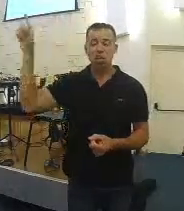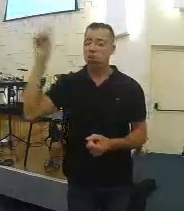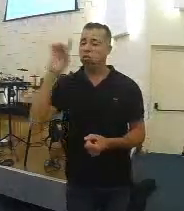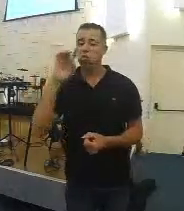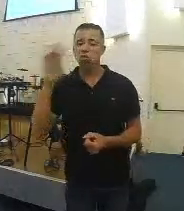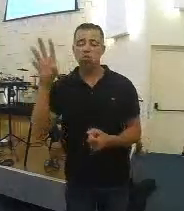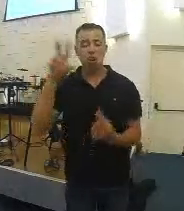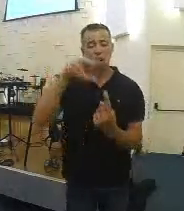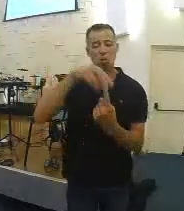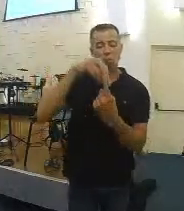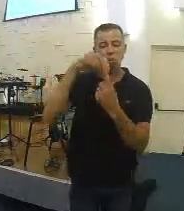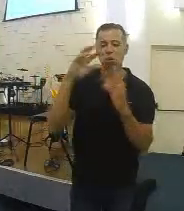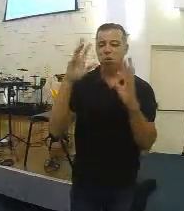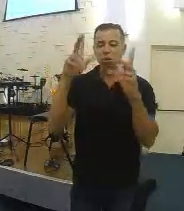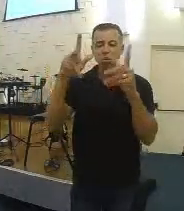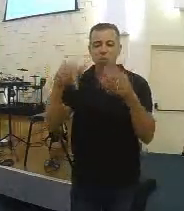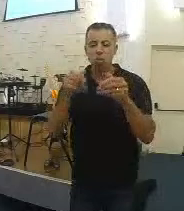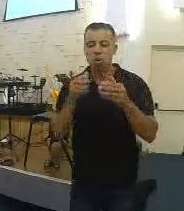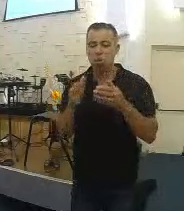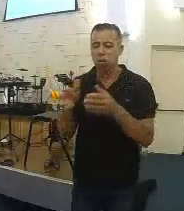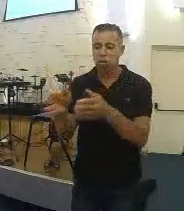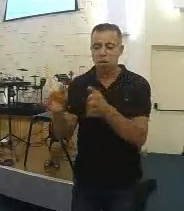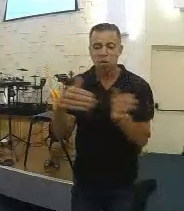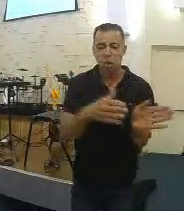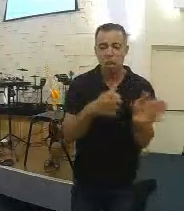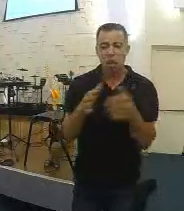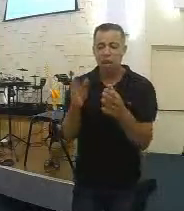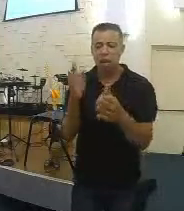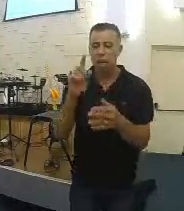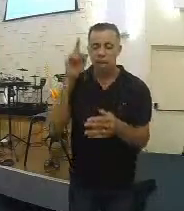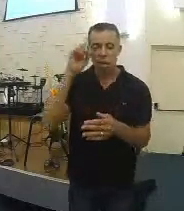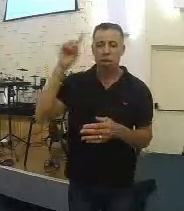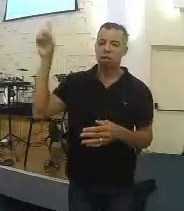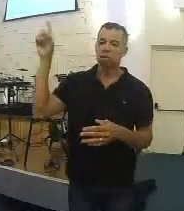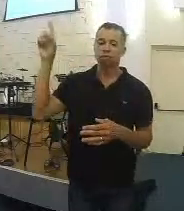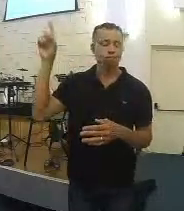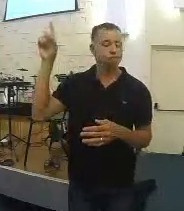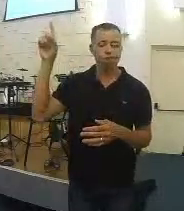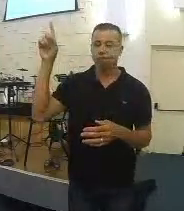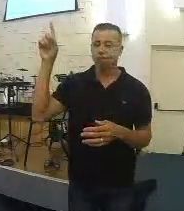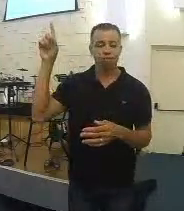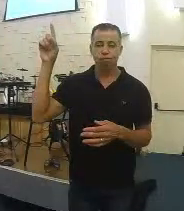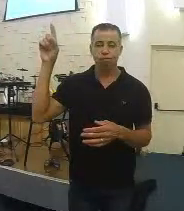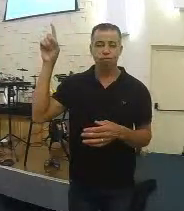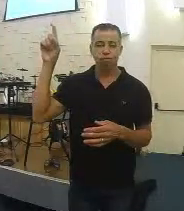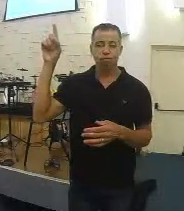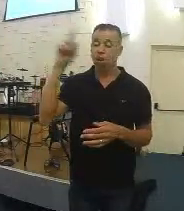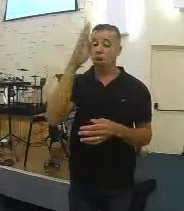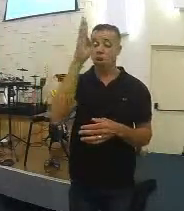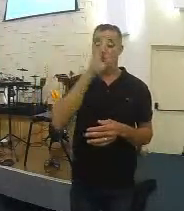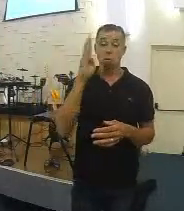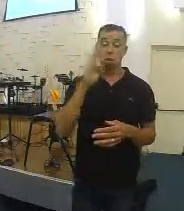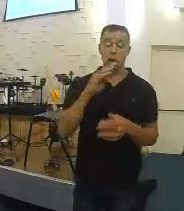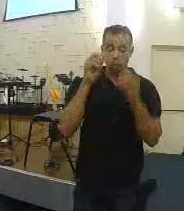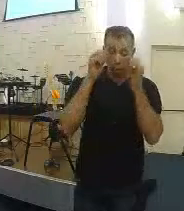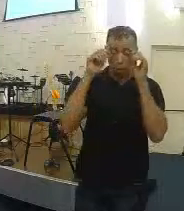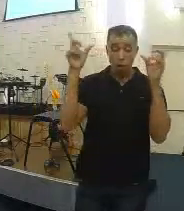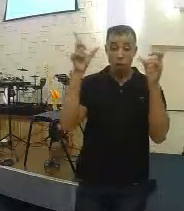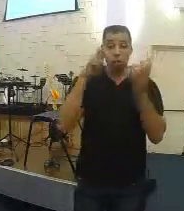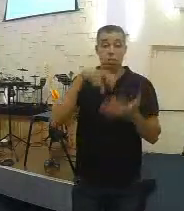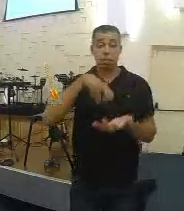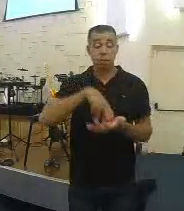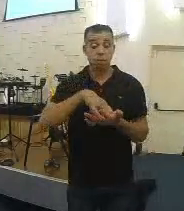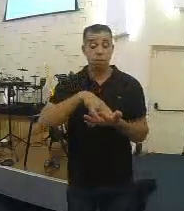levam a Deus. O brasileiro comum, ele consegue acordar logo cedo